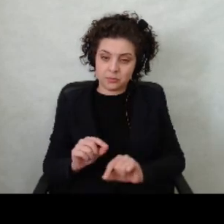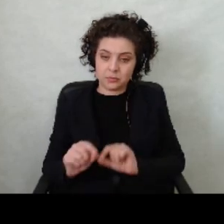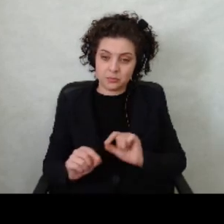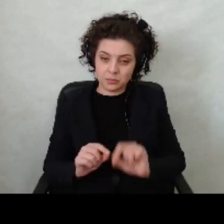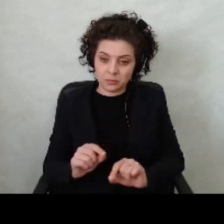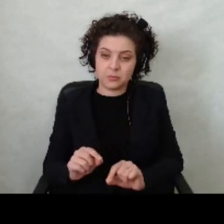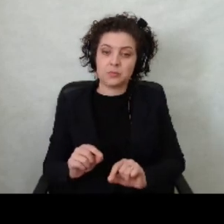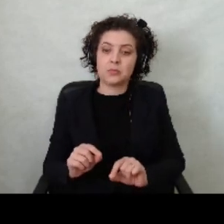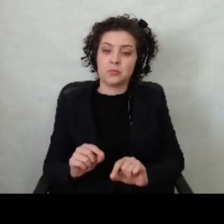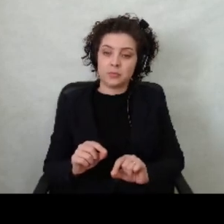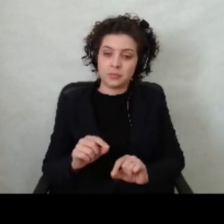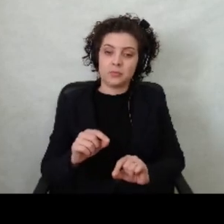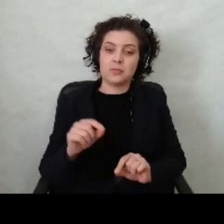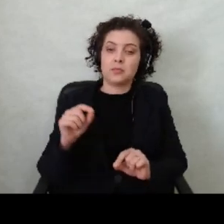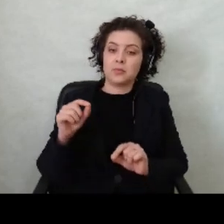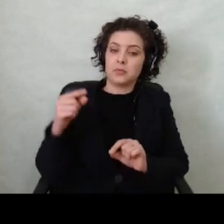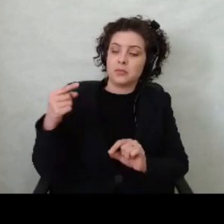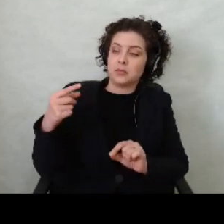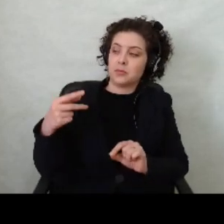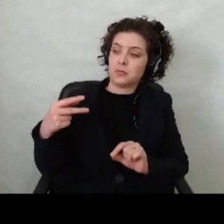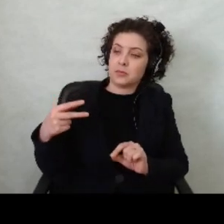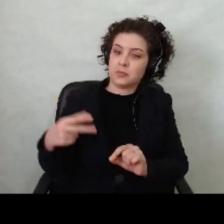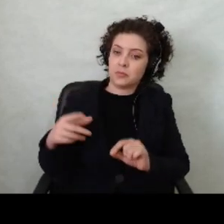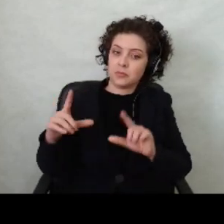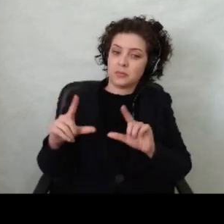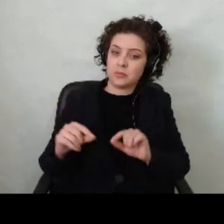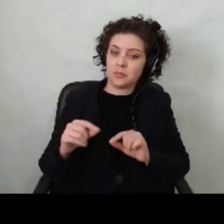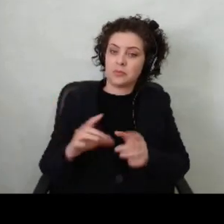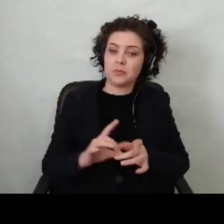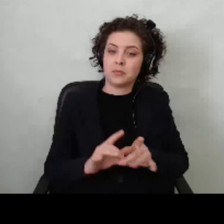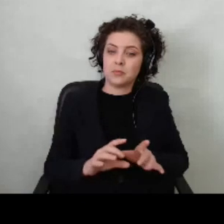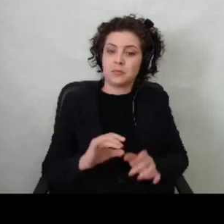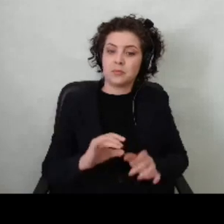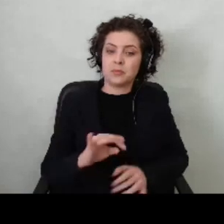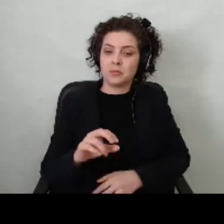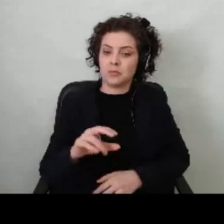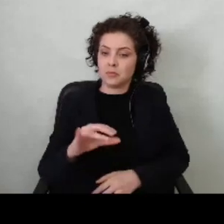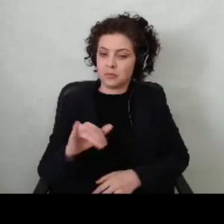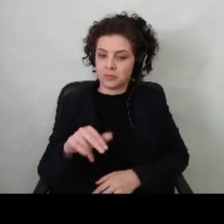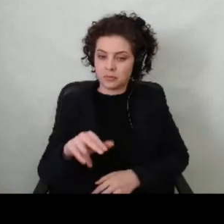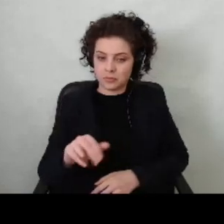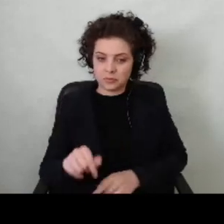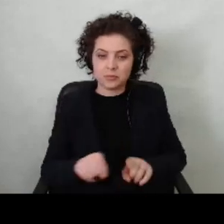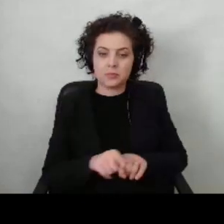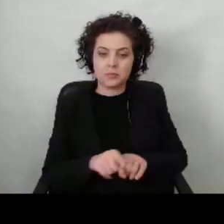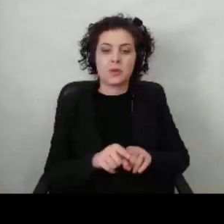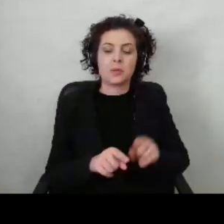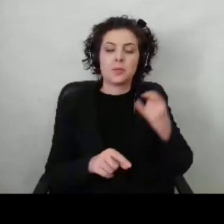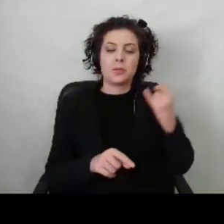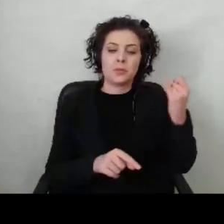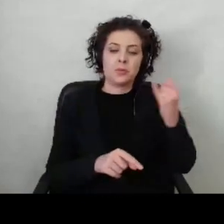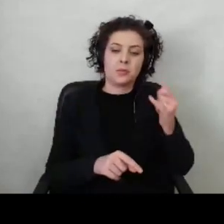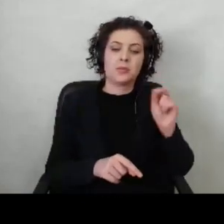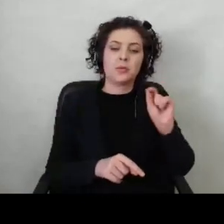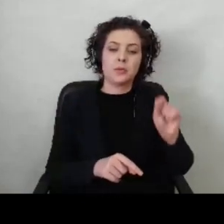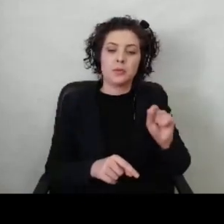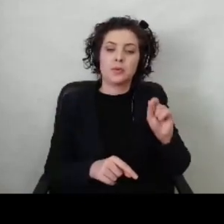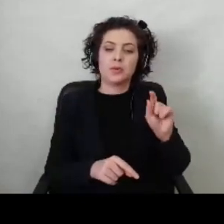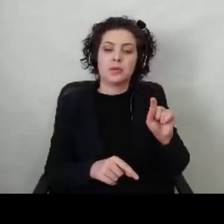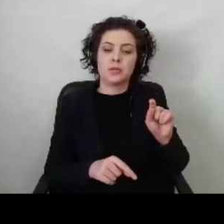neutrófilos, edema, né, liberação de citocinas, também tem um papel muito importante na infecção viral,